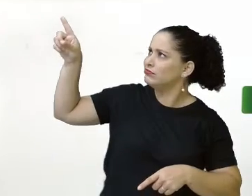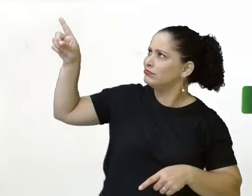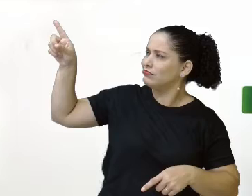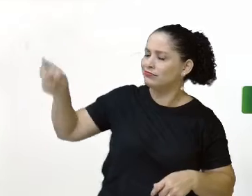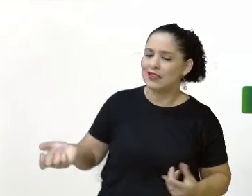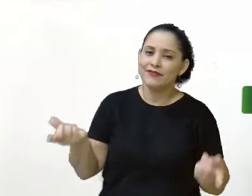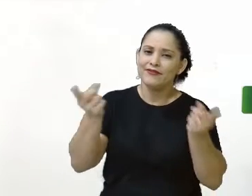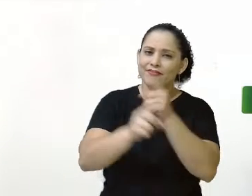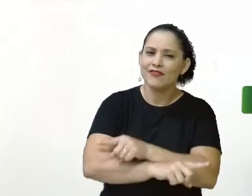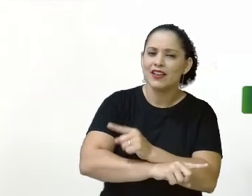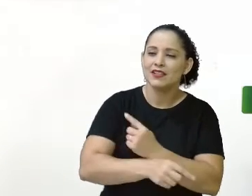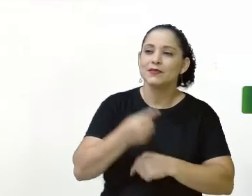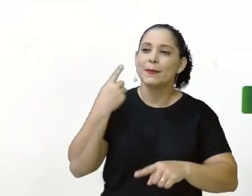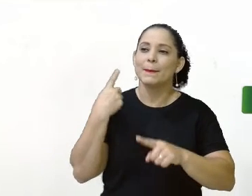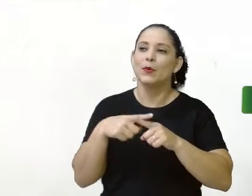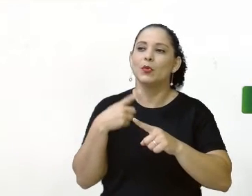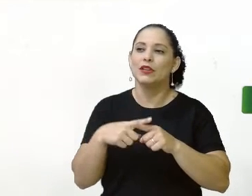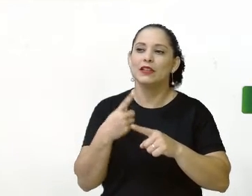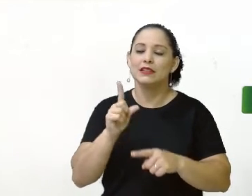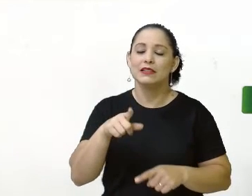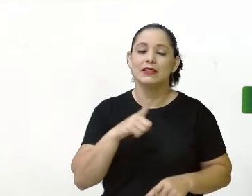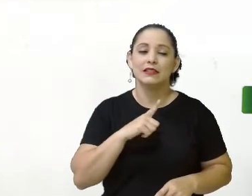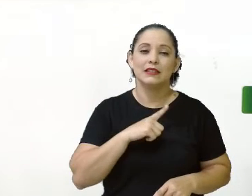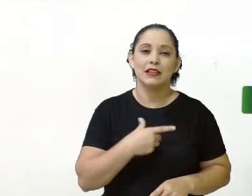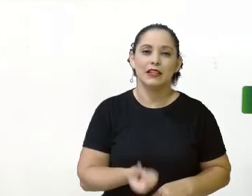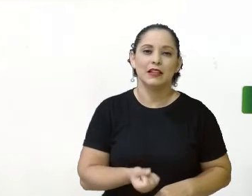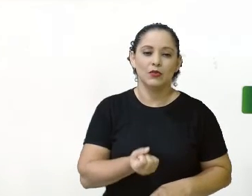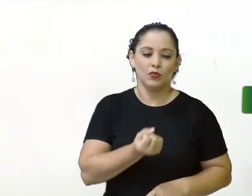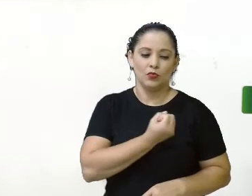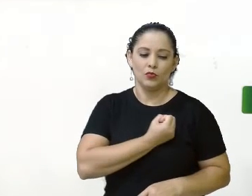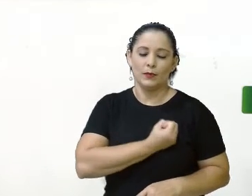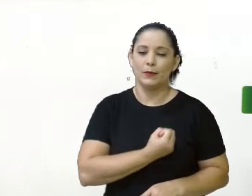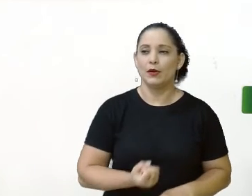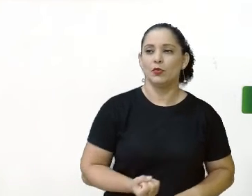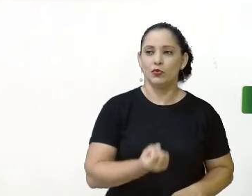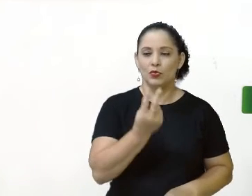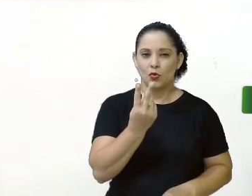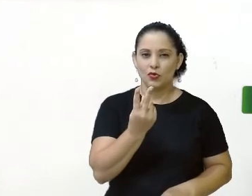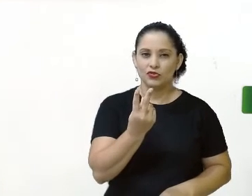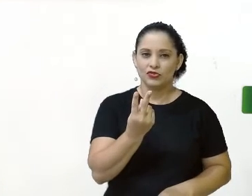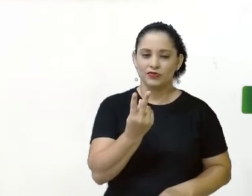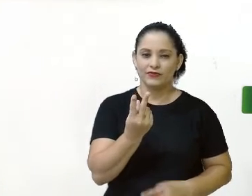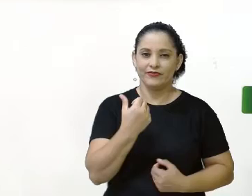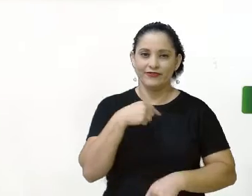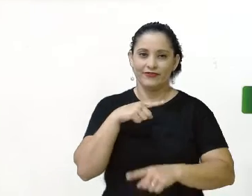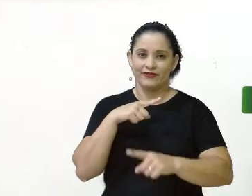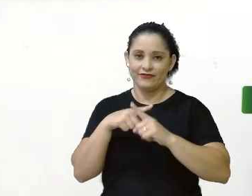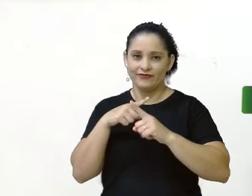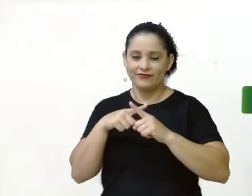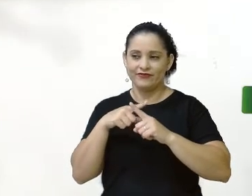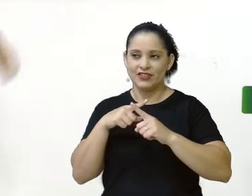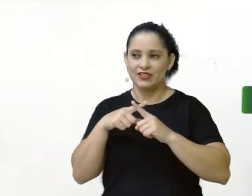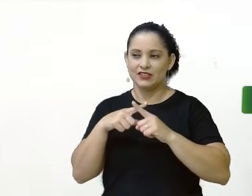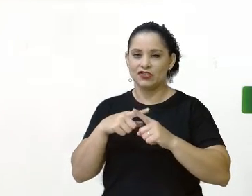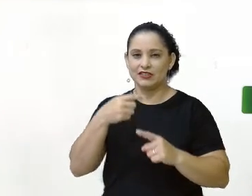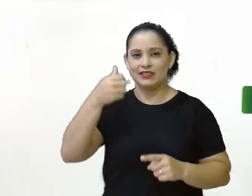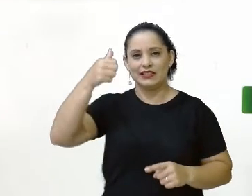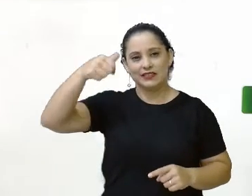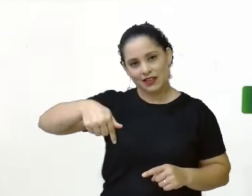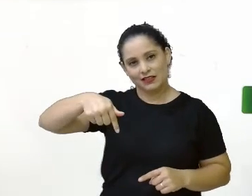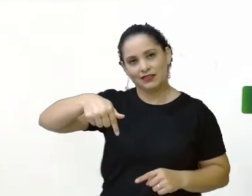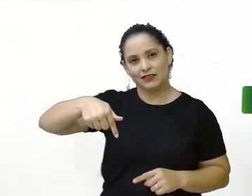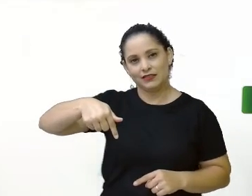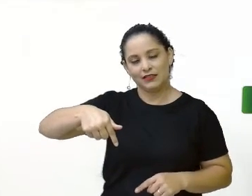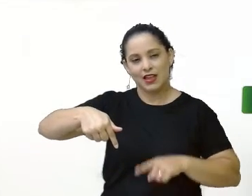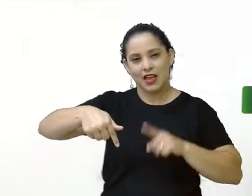Porque se eu multiplicar o meu divisor pelo meu resultado, eu vou ter